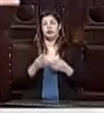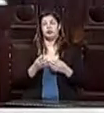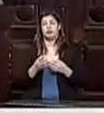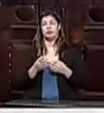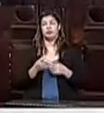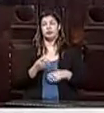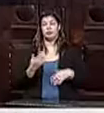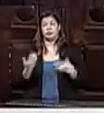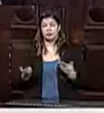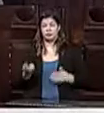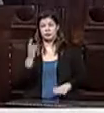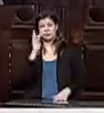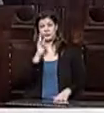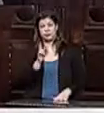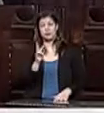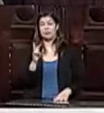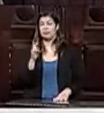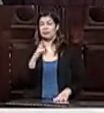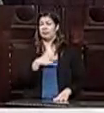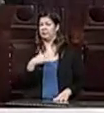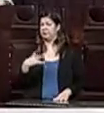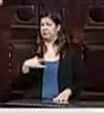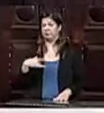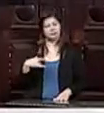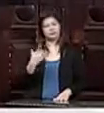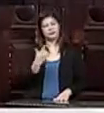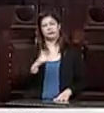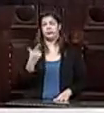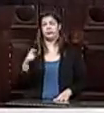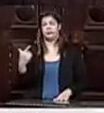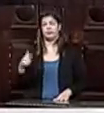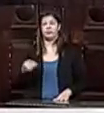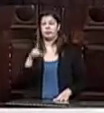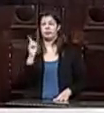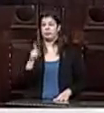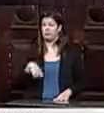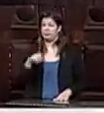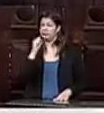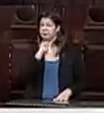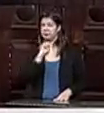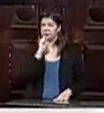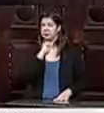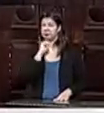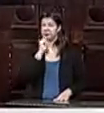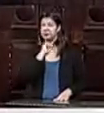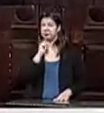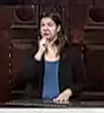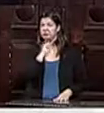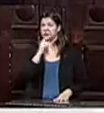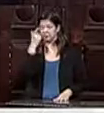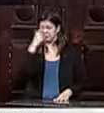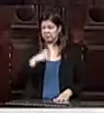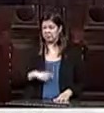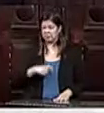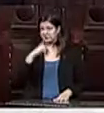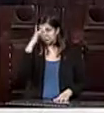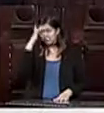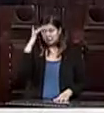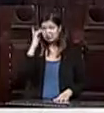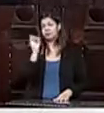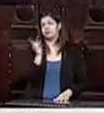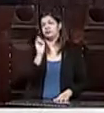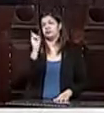velhice saudável do ser humano, não. É o velho pelas práticas deletérias